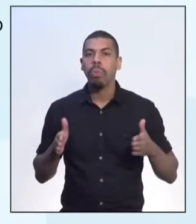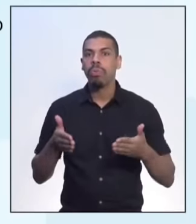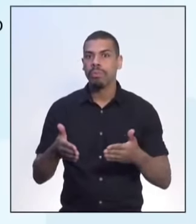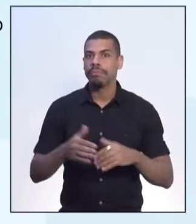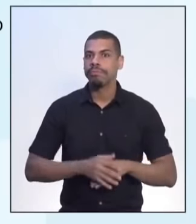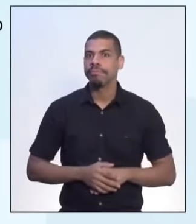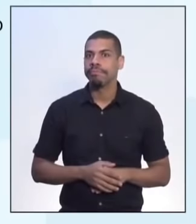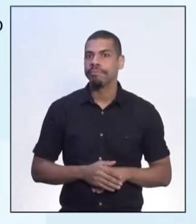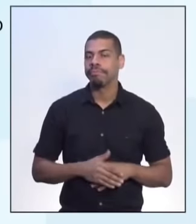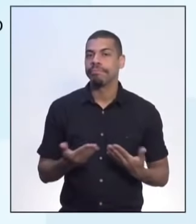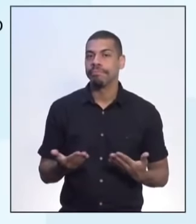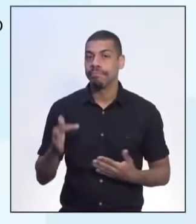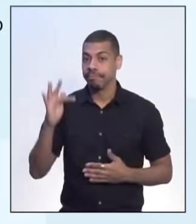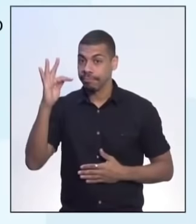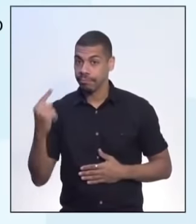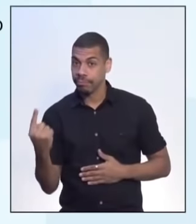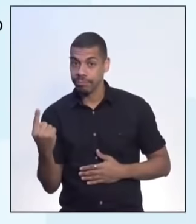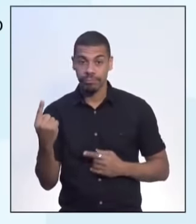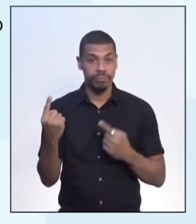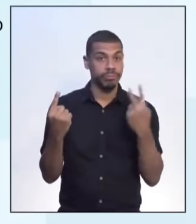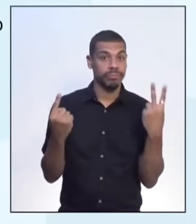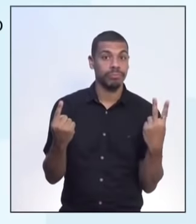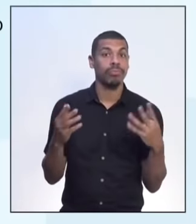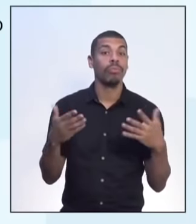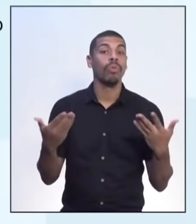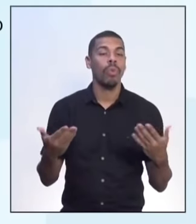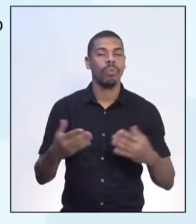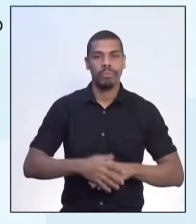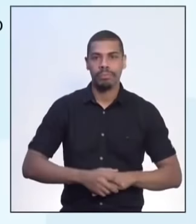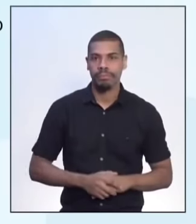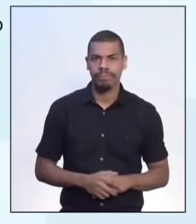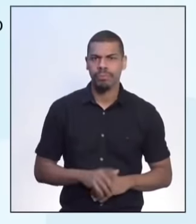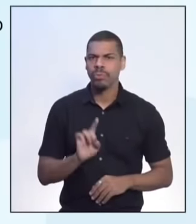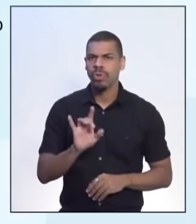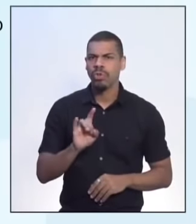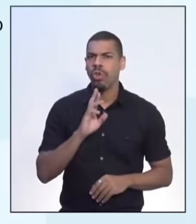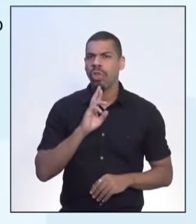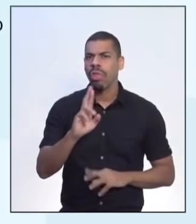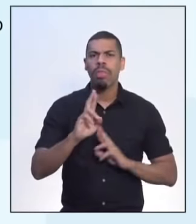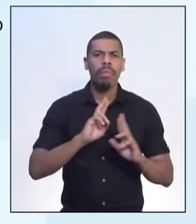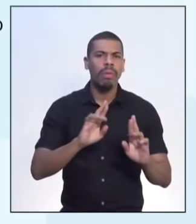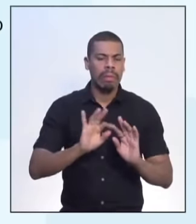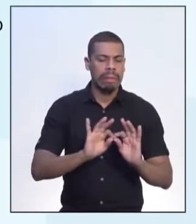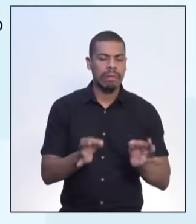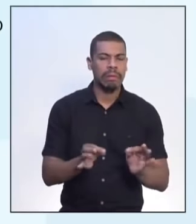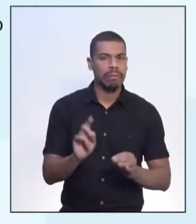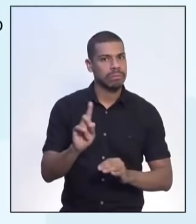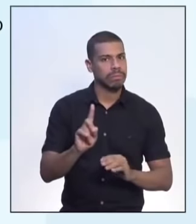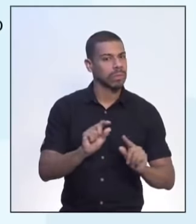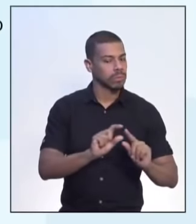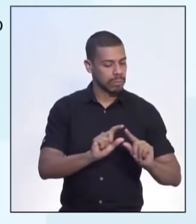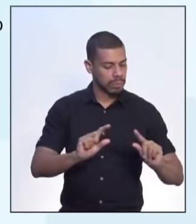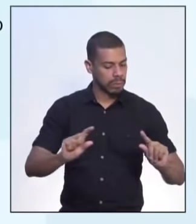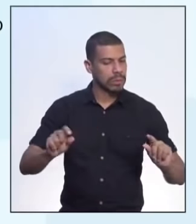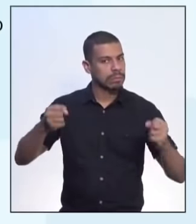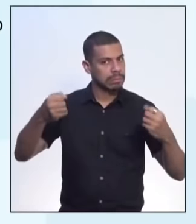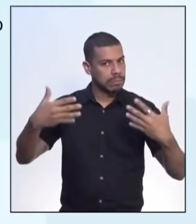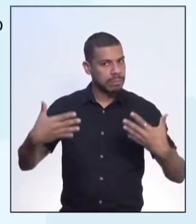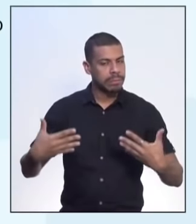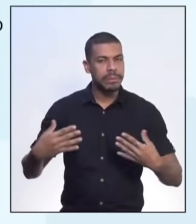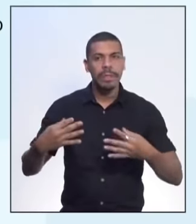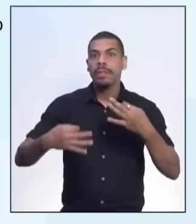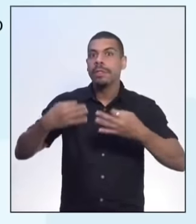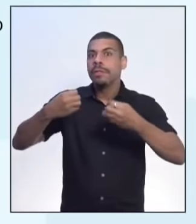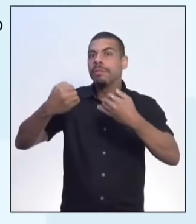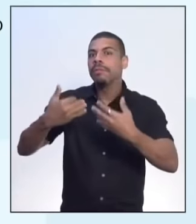falei várias vezes, só que eu quero a justificativa da resposta. Não coloca para mim lá na reportagem, na notícia, no texto 1, no texto 2.